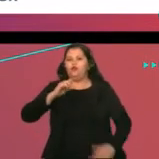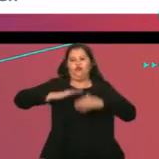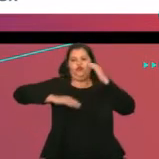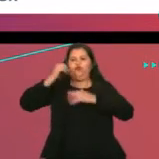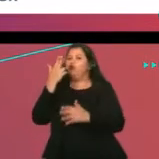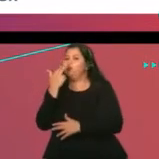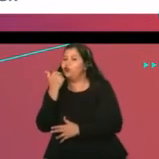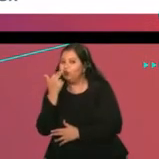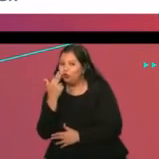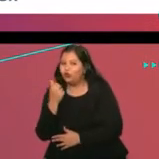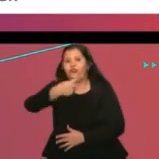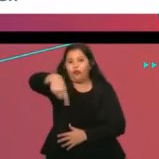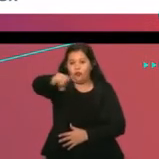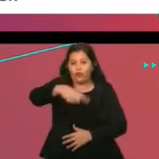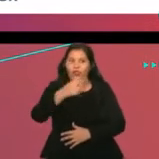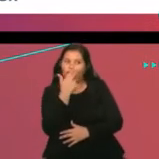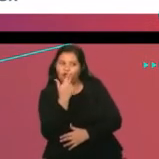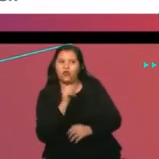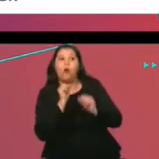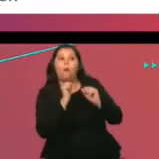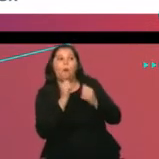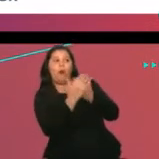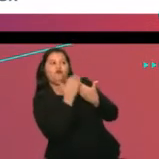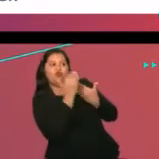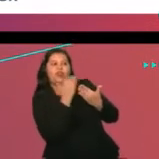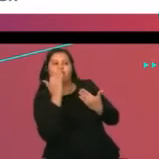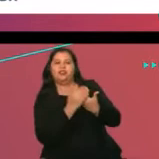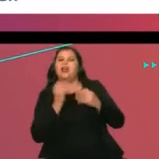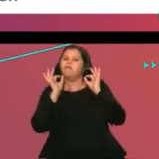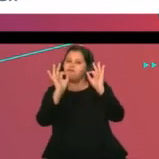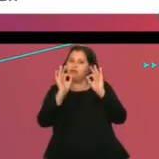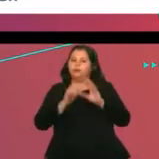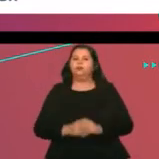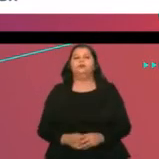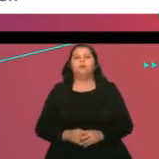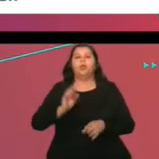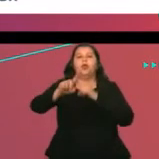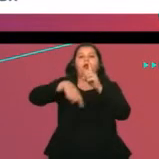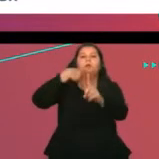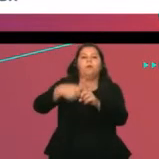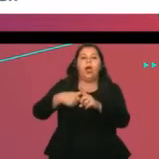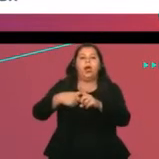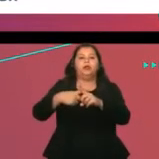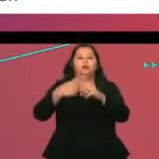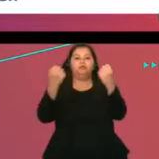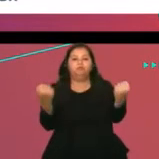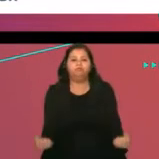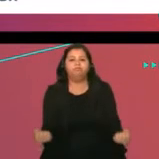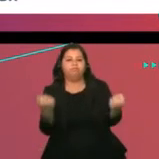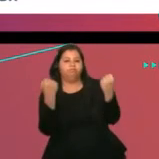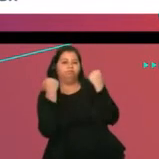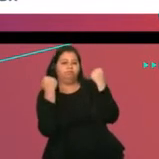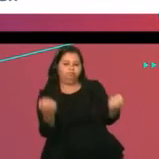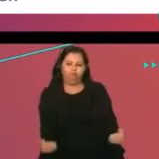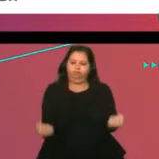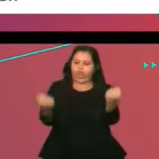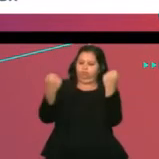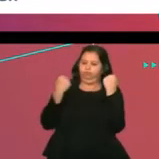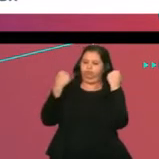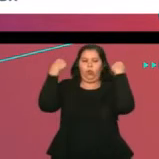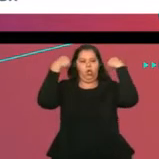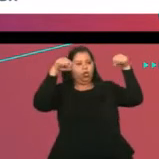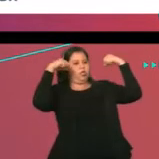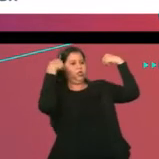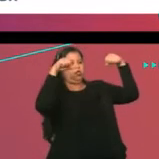nossos pensionistas pode nos dar uma orientação boa em relação a isso o exercício o exercício físico é fundamental